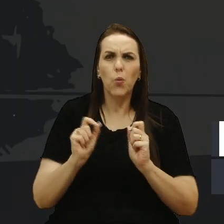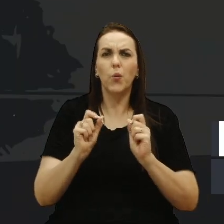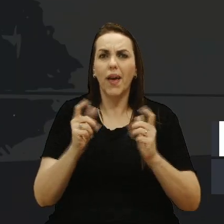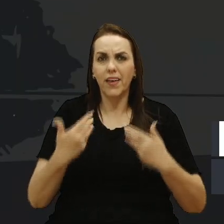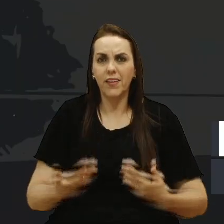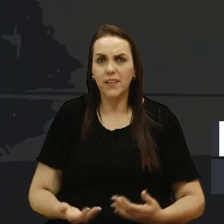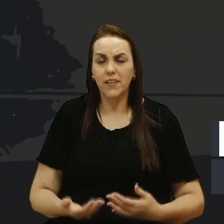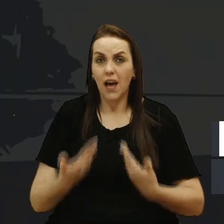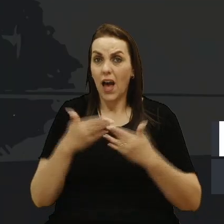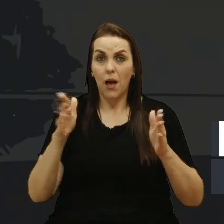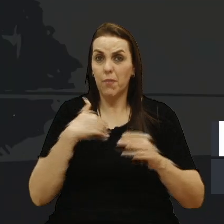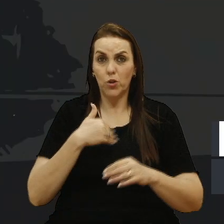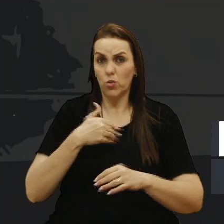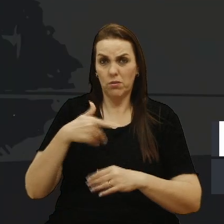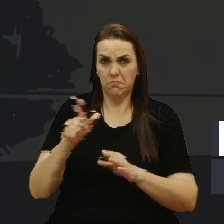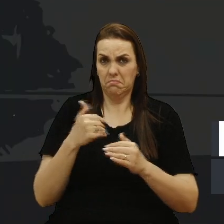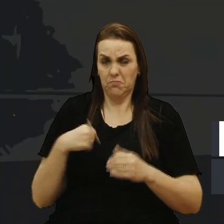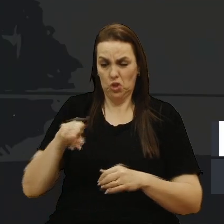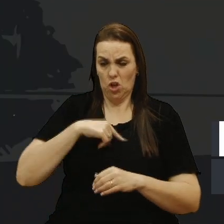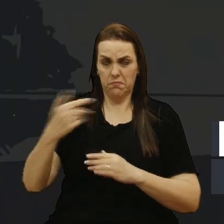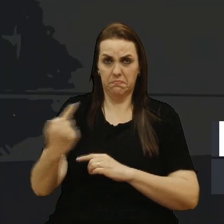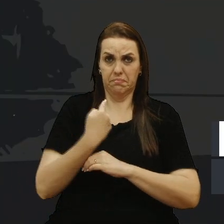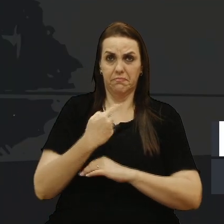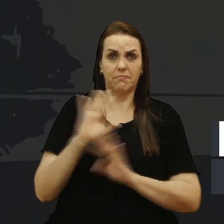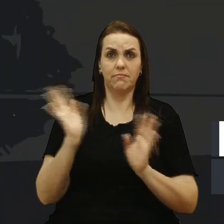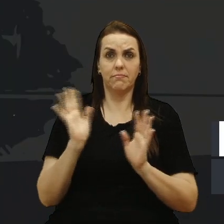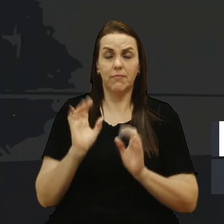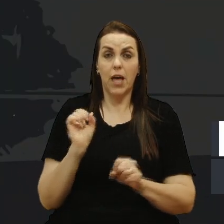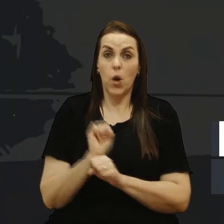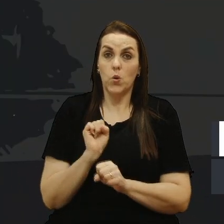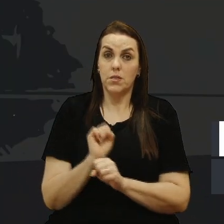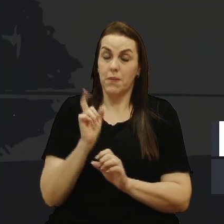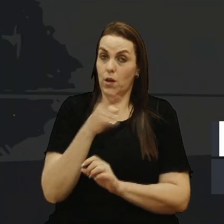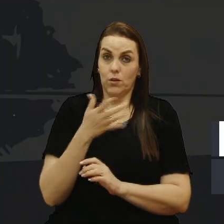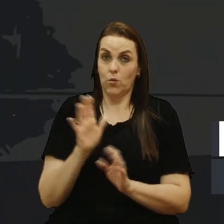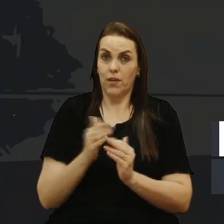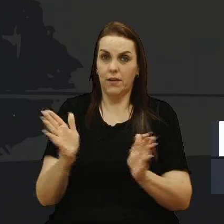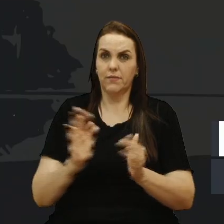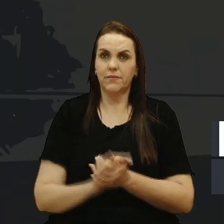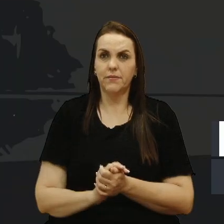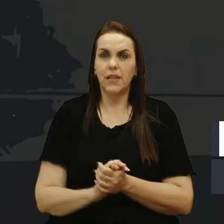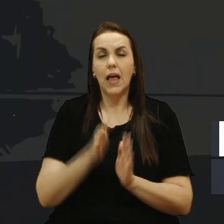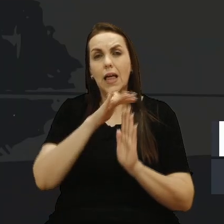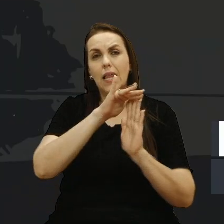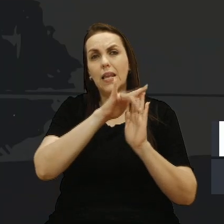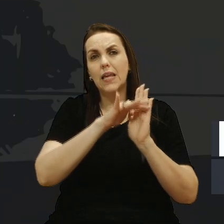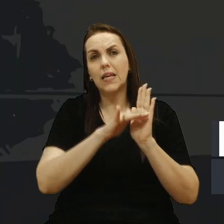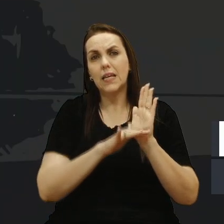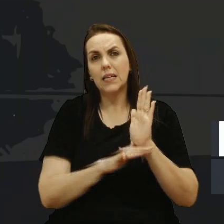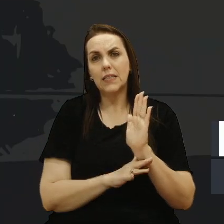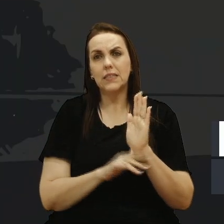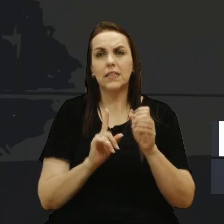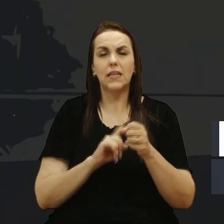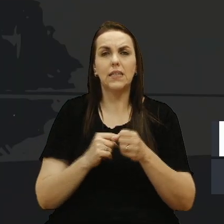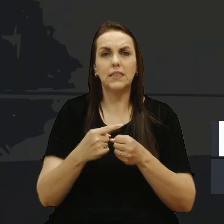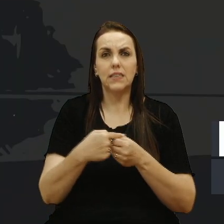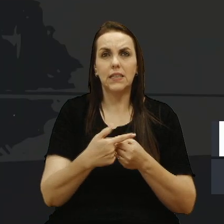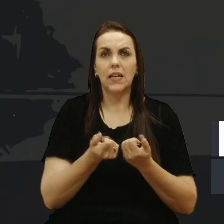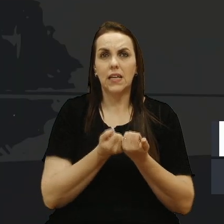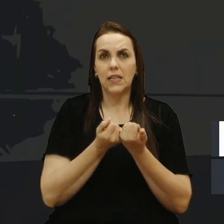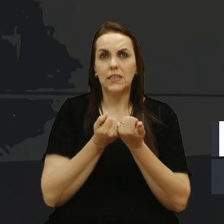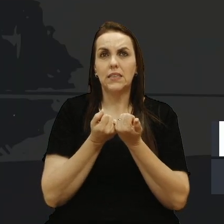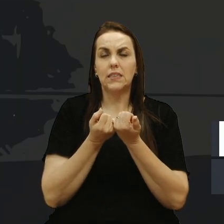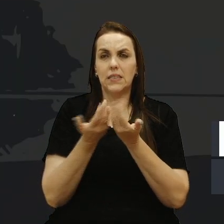abertura a gente não deu e não ia dar. E espero que não dê. Aí vamos lá, lista dos municípios que entregam